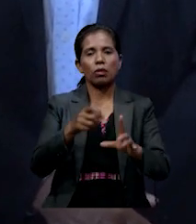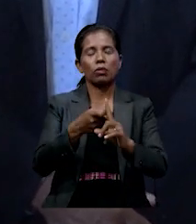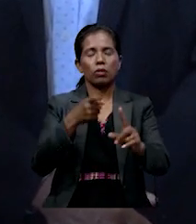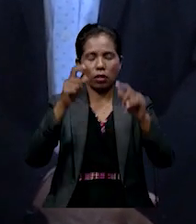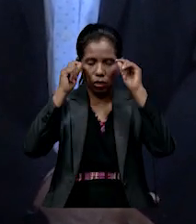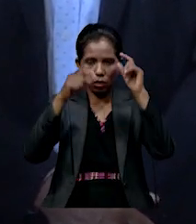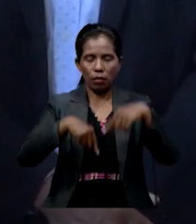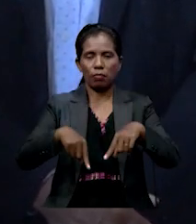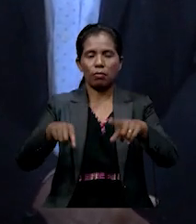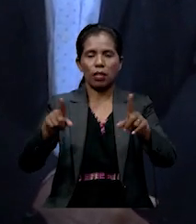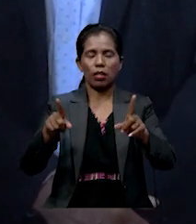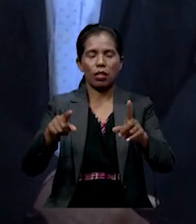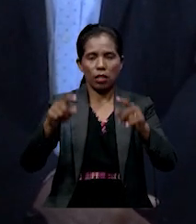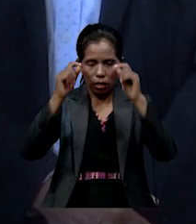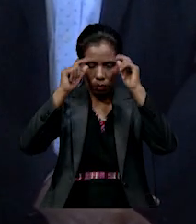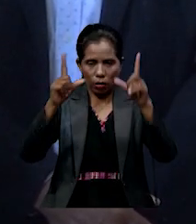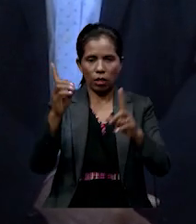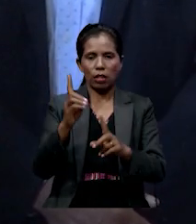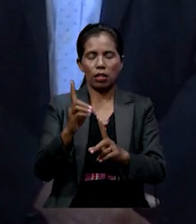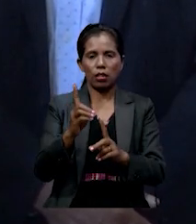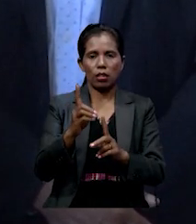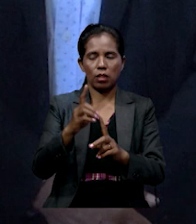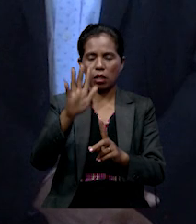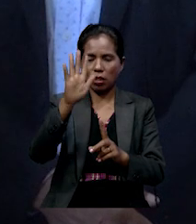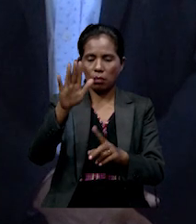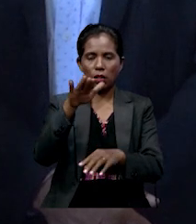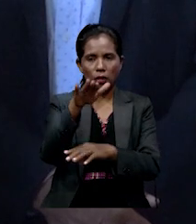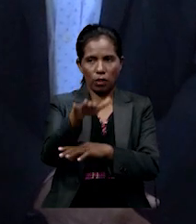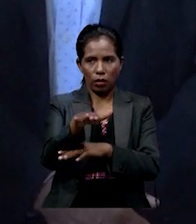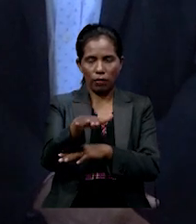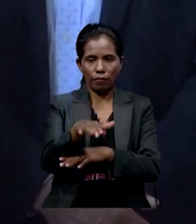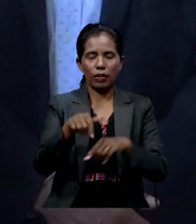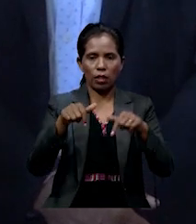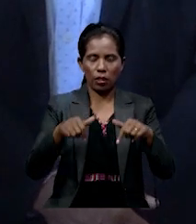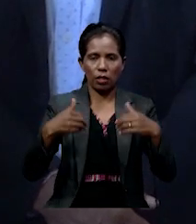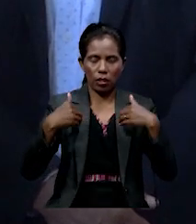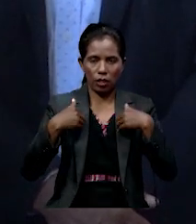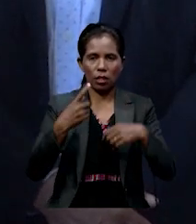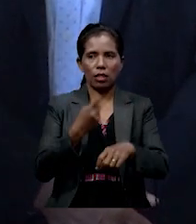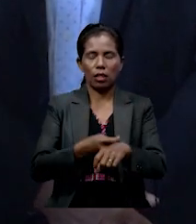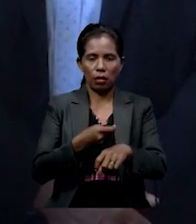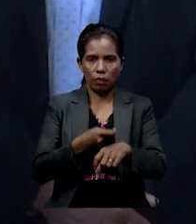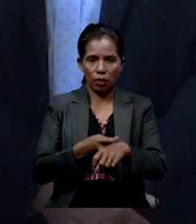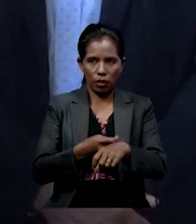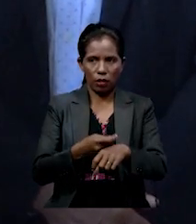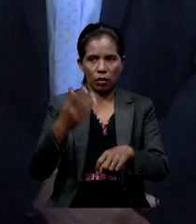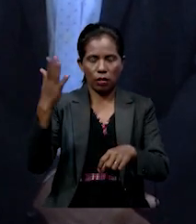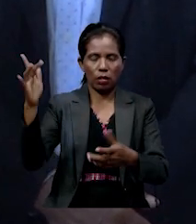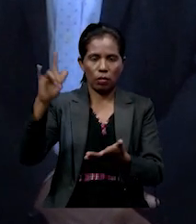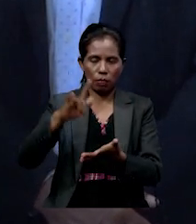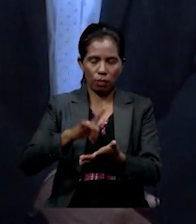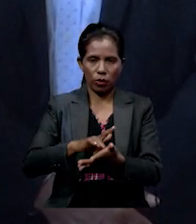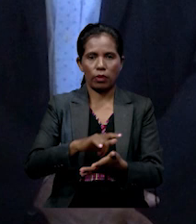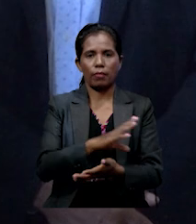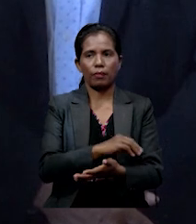dia 5 lorokraik. Significa dia 5 dader se iha tempu ba resesau iha aeroporto Nicolau